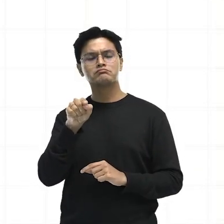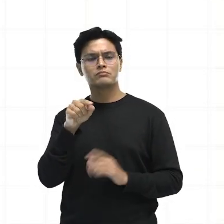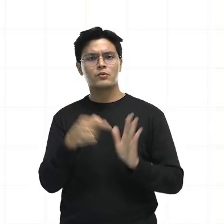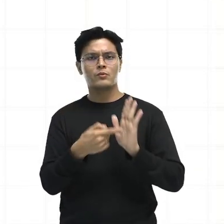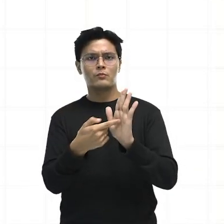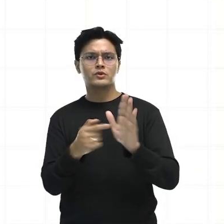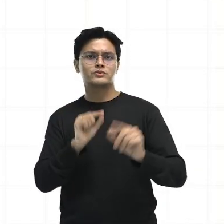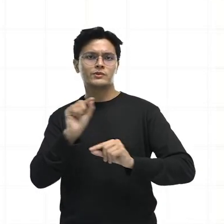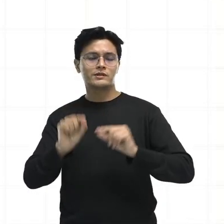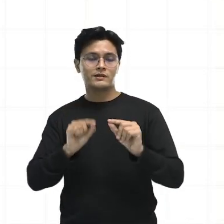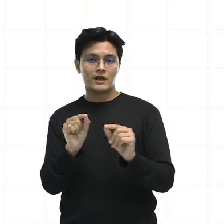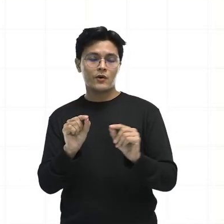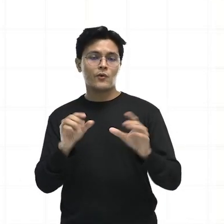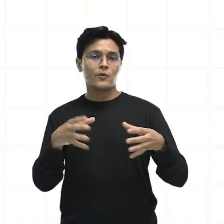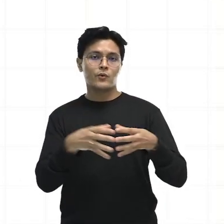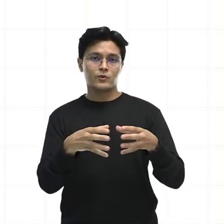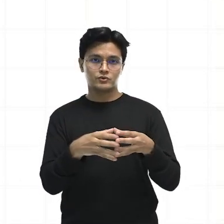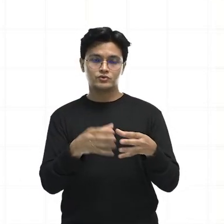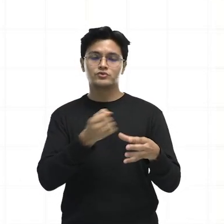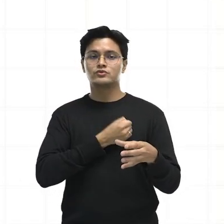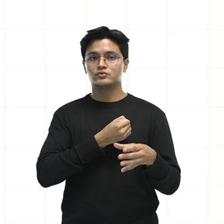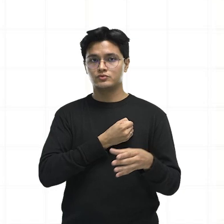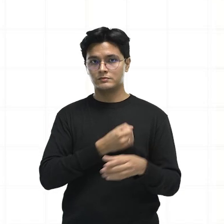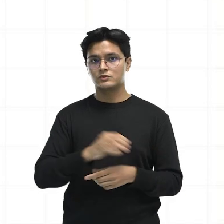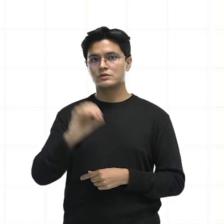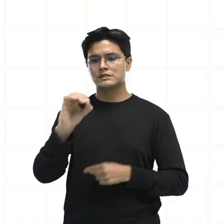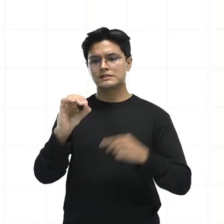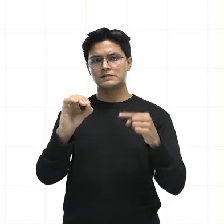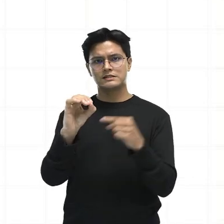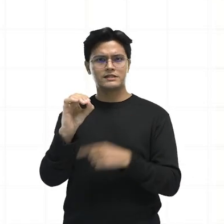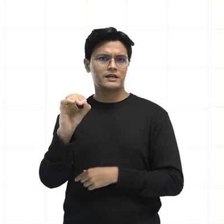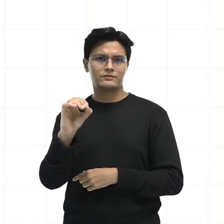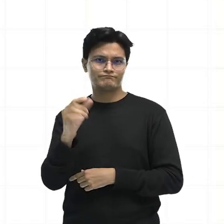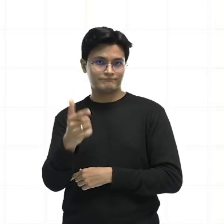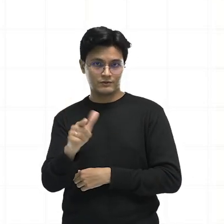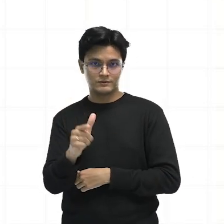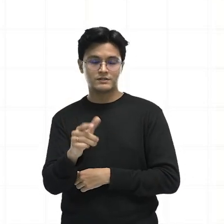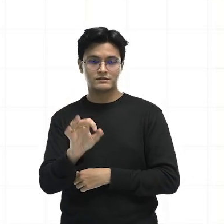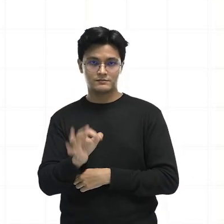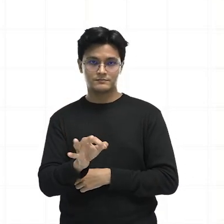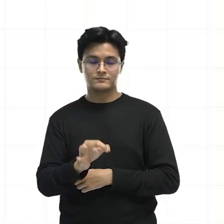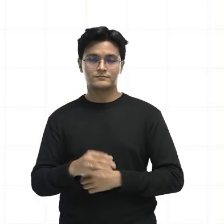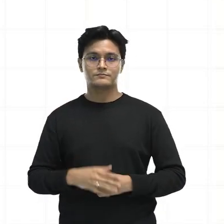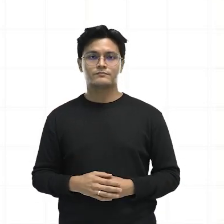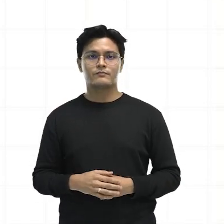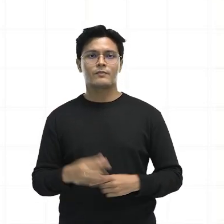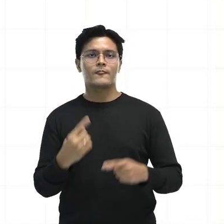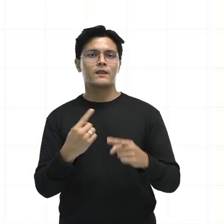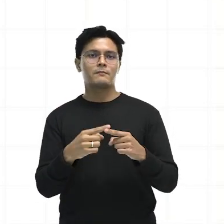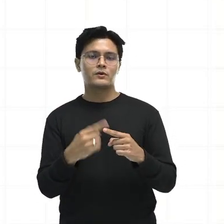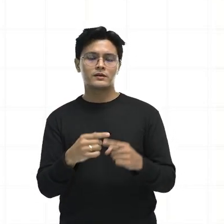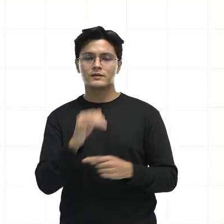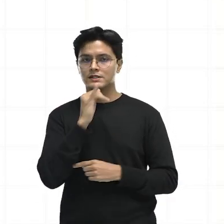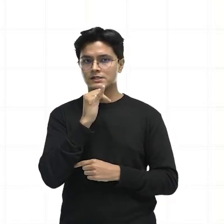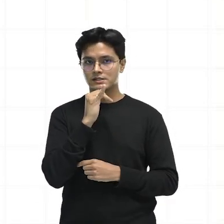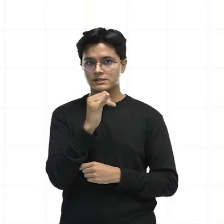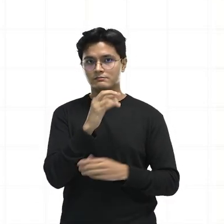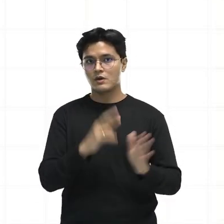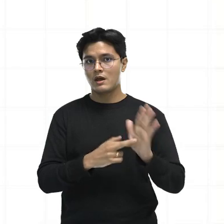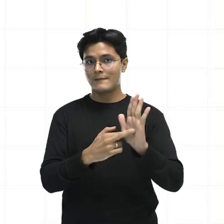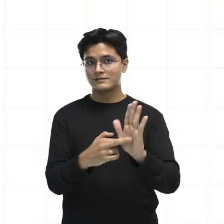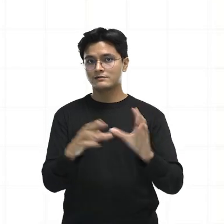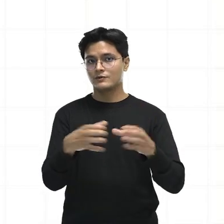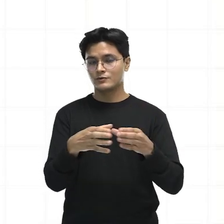conjunto numérico, o zero, ele não fará parte dele, tá bom? Porque quando a gente vai representar um